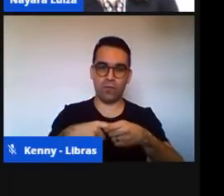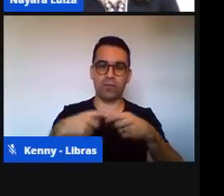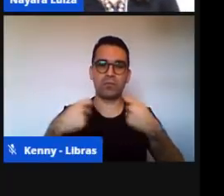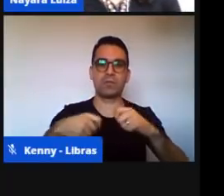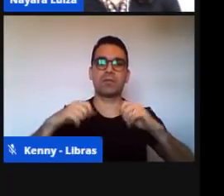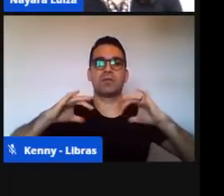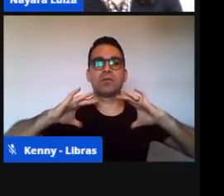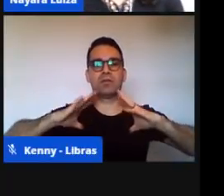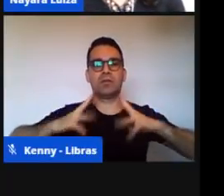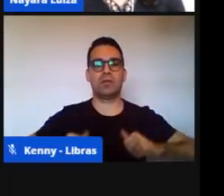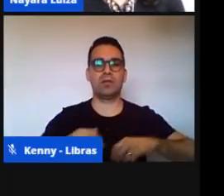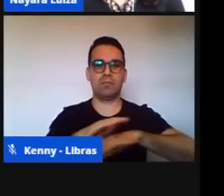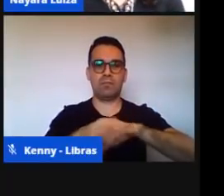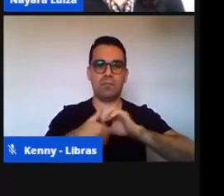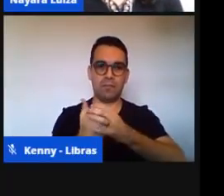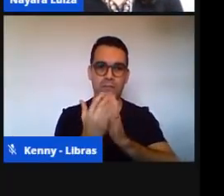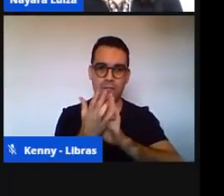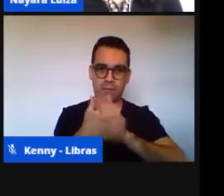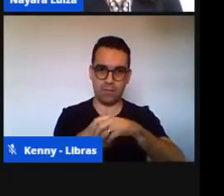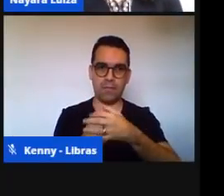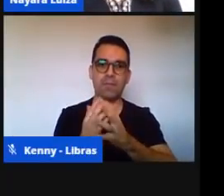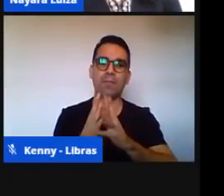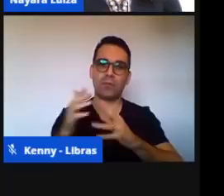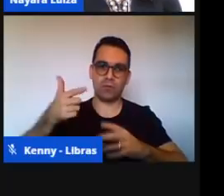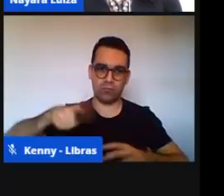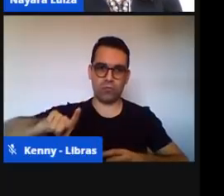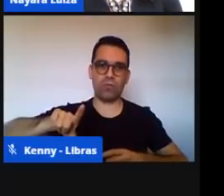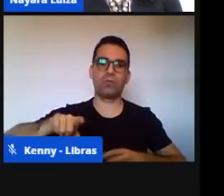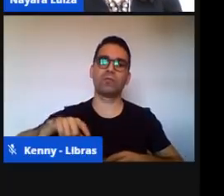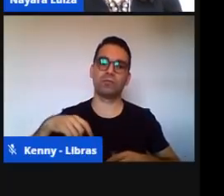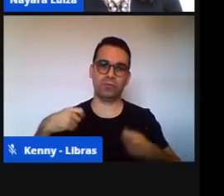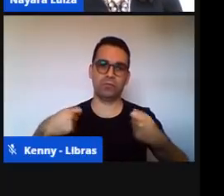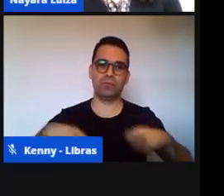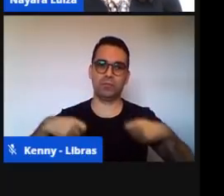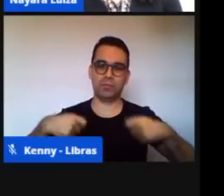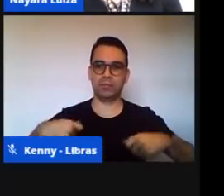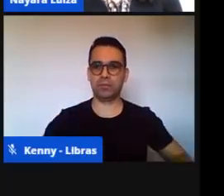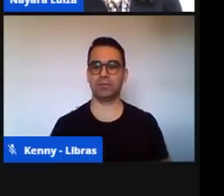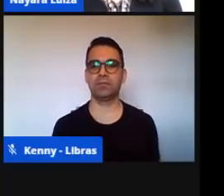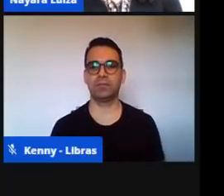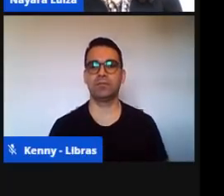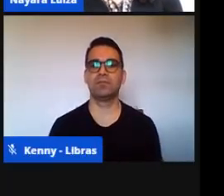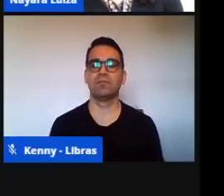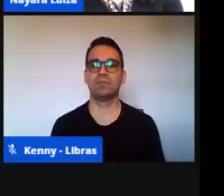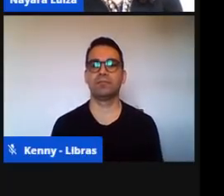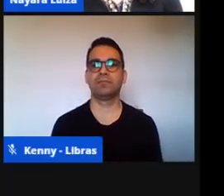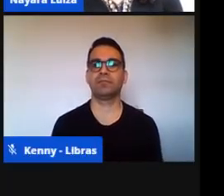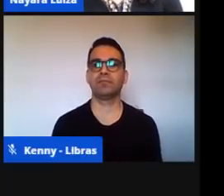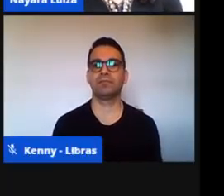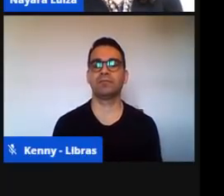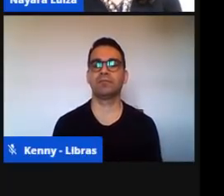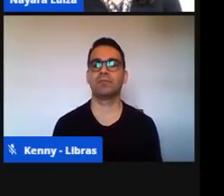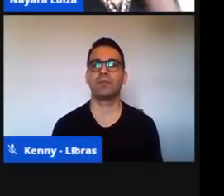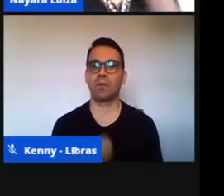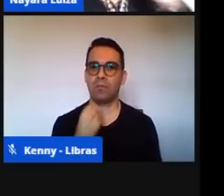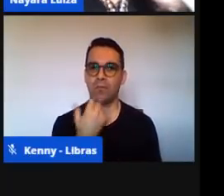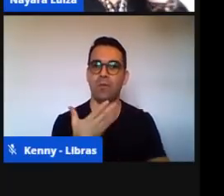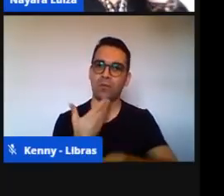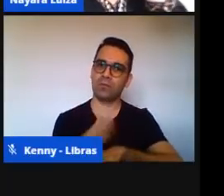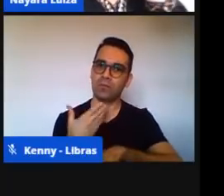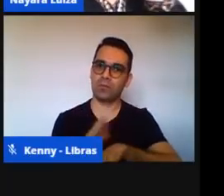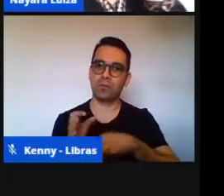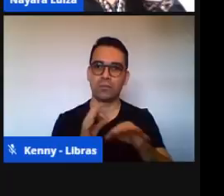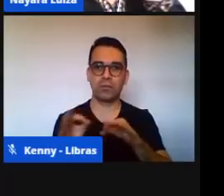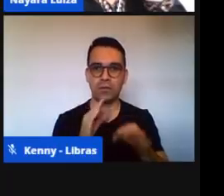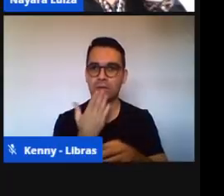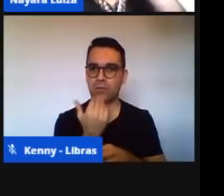Então, através das boas práticas, os manipuladores tomando medidas de boas práticas, a gente chega